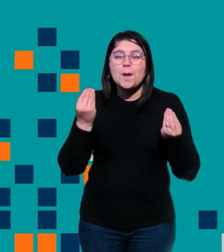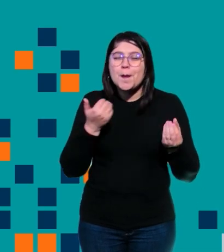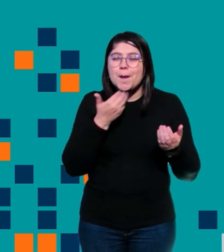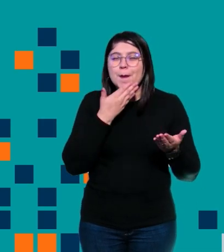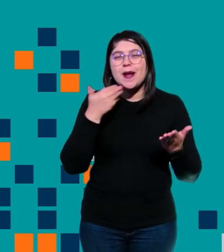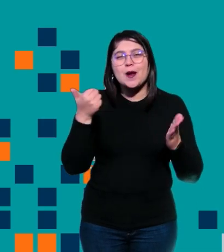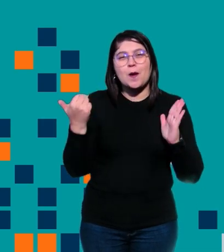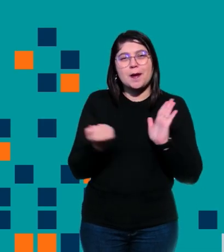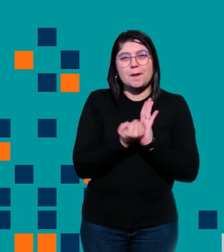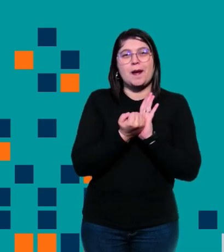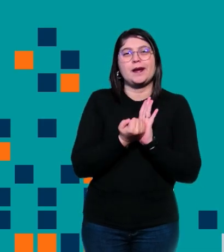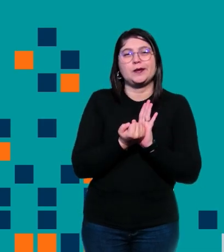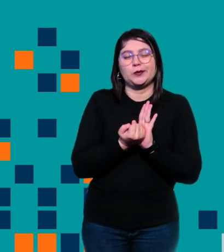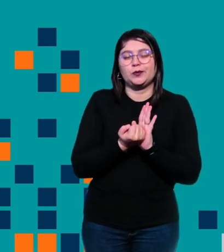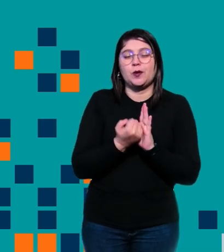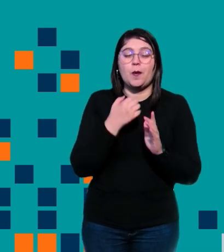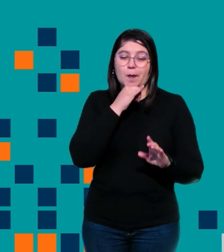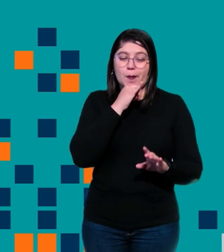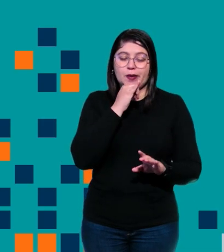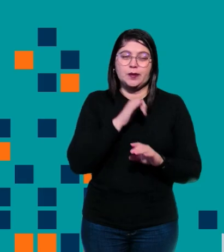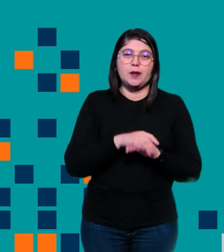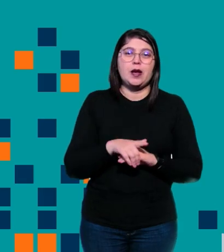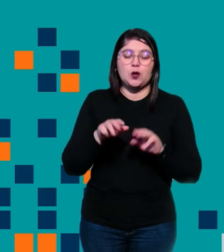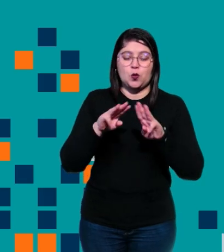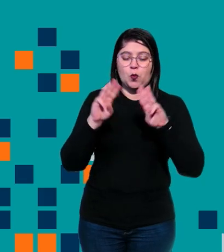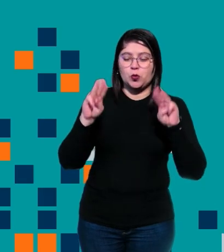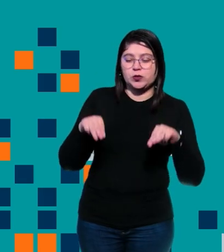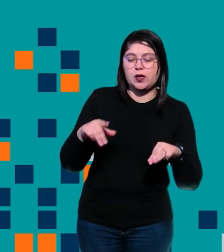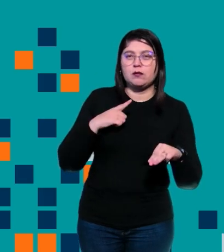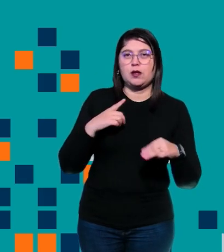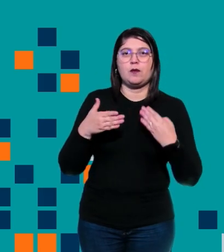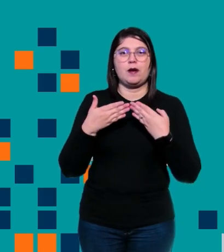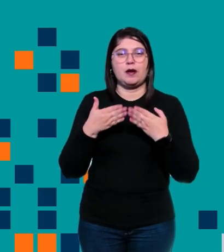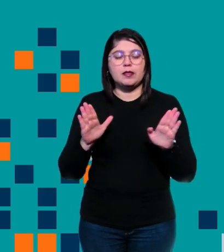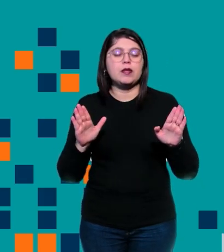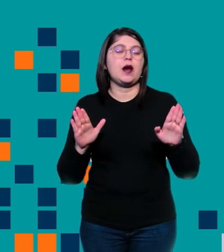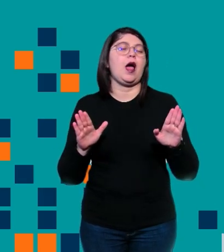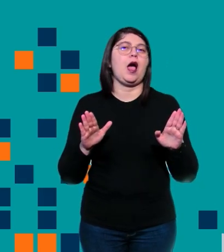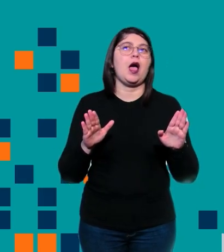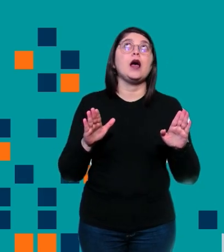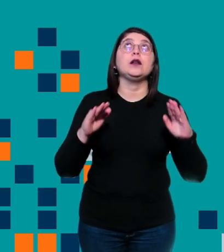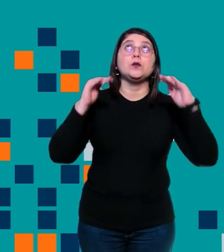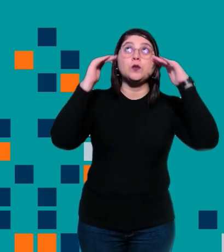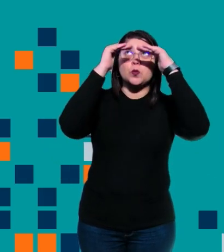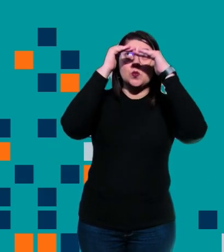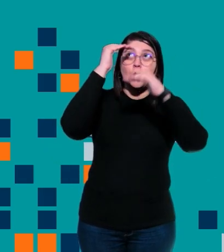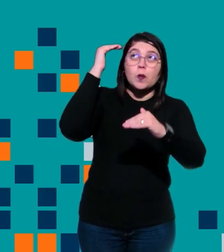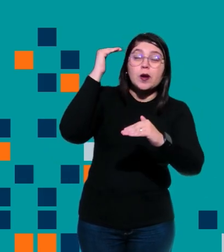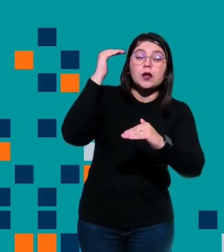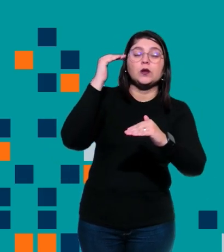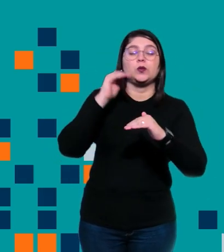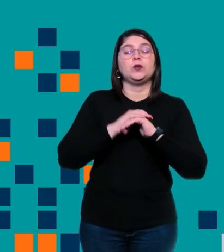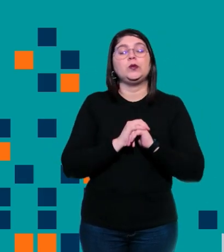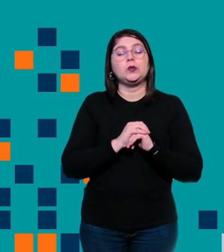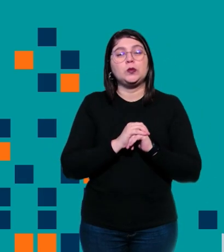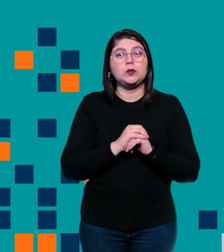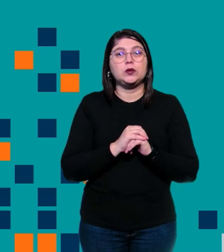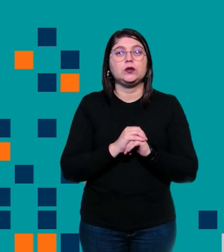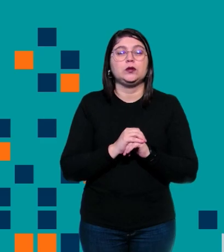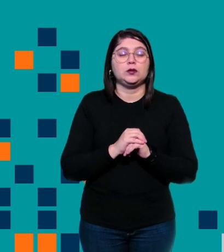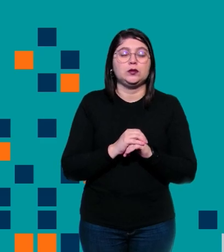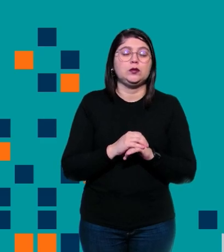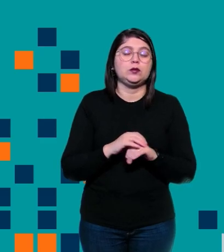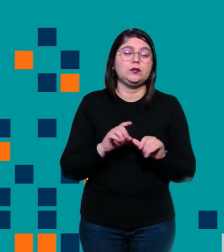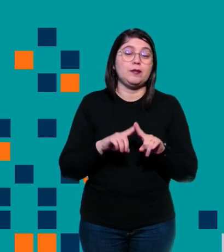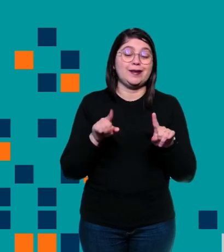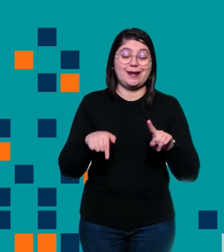até diferente do museu, que a gente tem aquela entrada, aquela grande cobertura que dialoga mais próximo com a casa existente, aqui, na verdade,